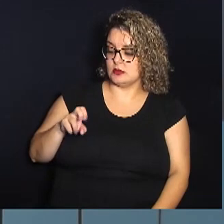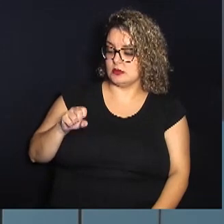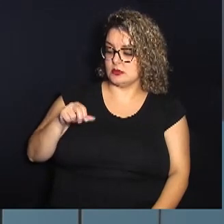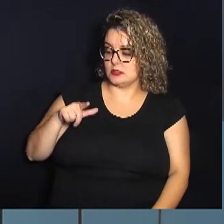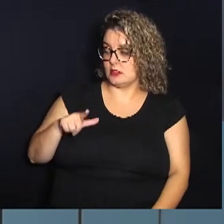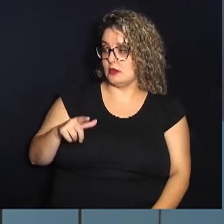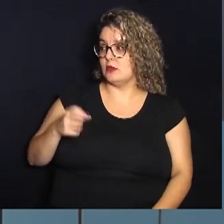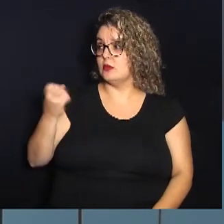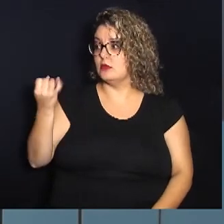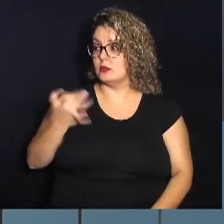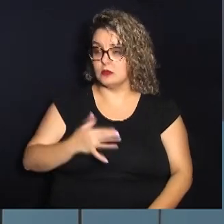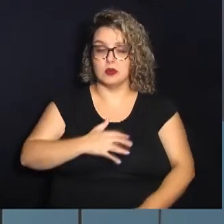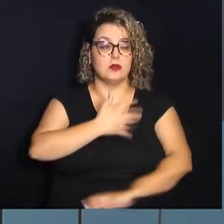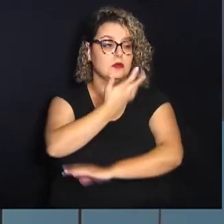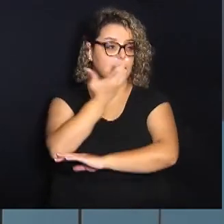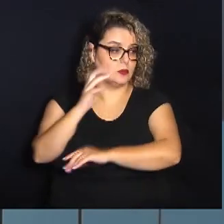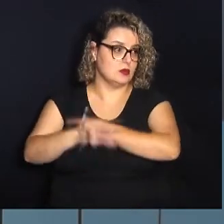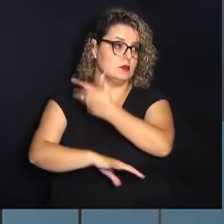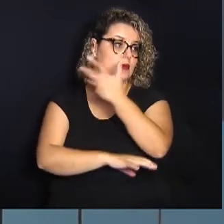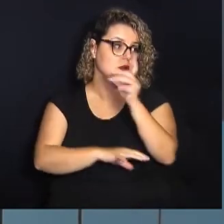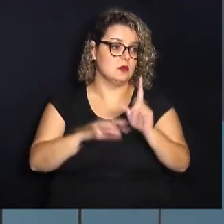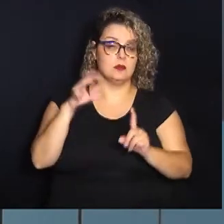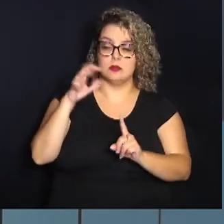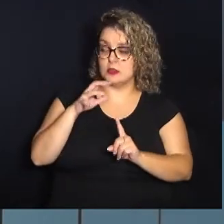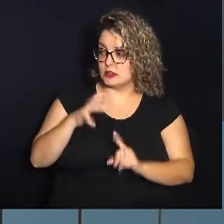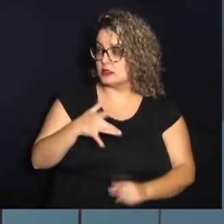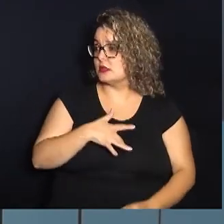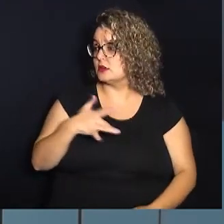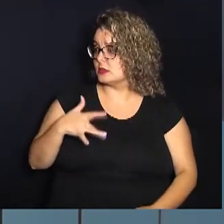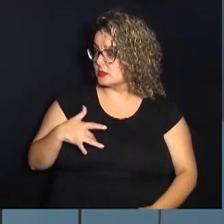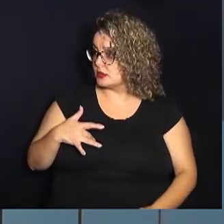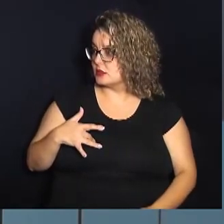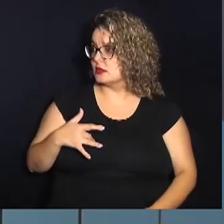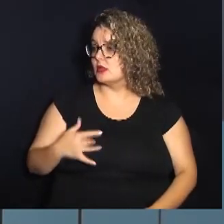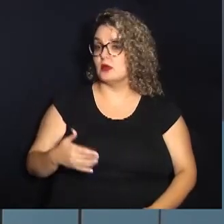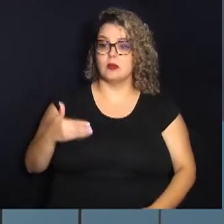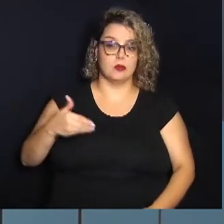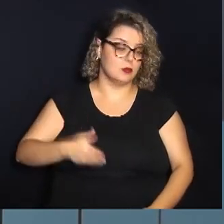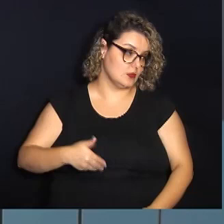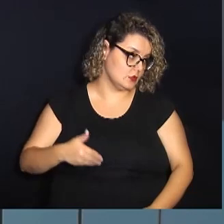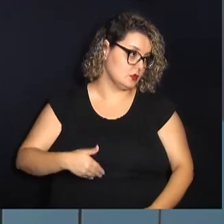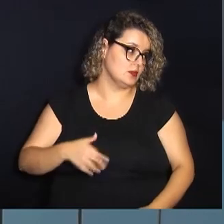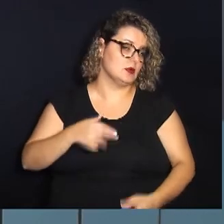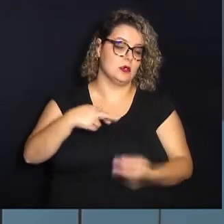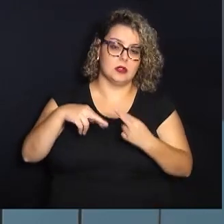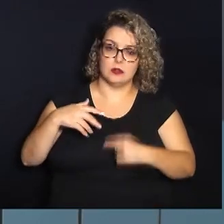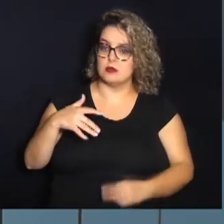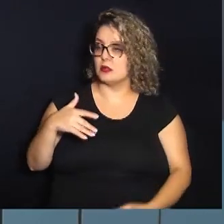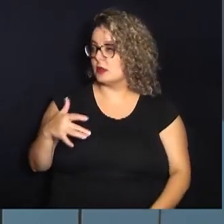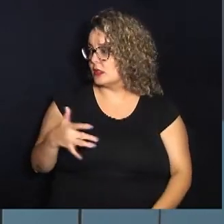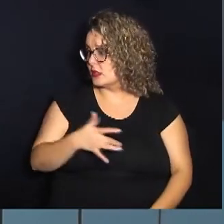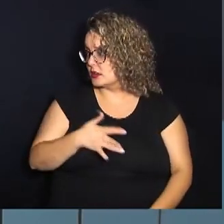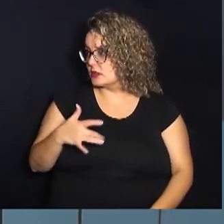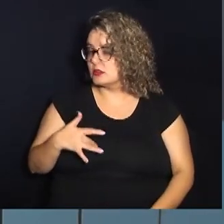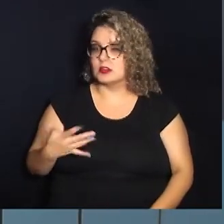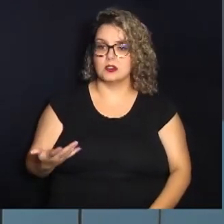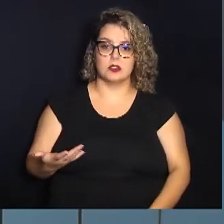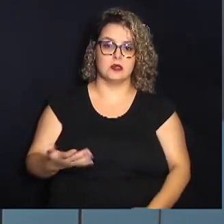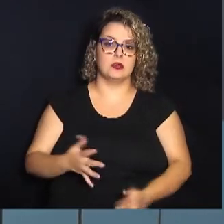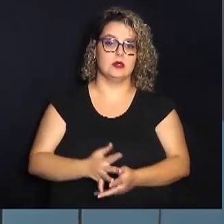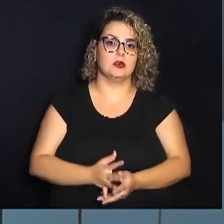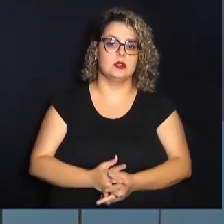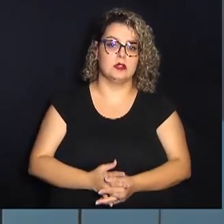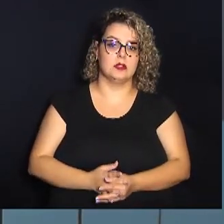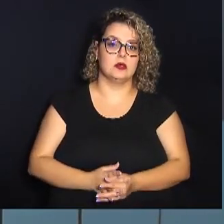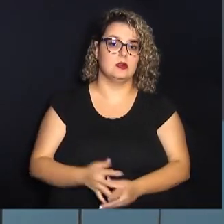árvores impacta a questão da saúde, né? O quanto a questão da fome impacta a questão da saúde, o quanto a questão da fome impacta a questão